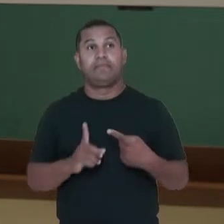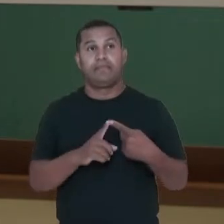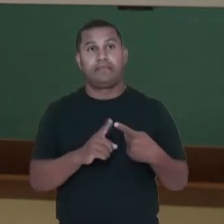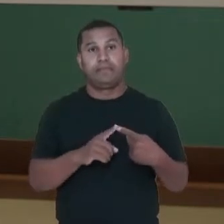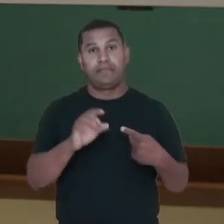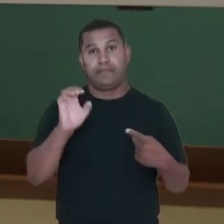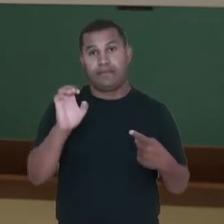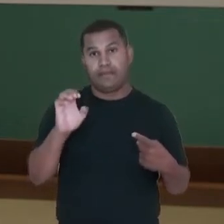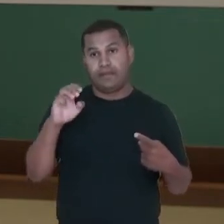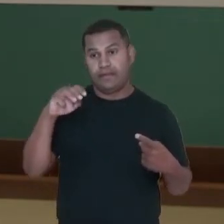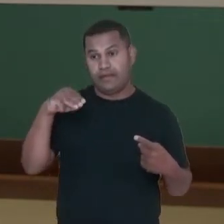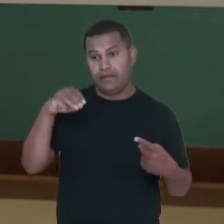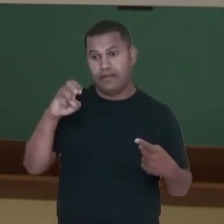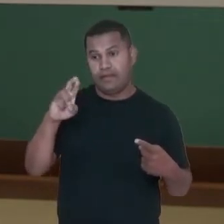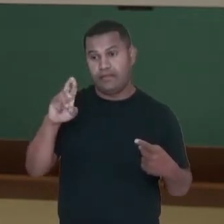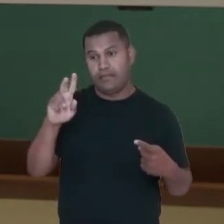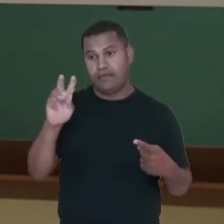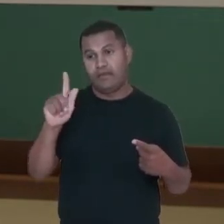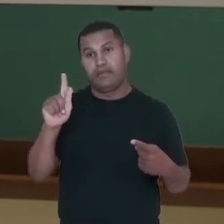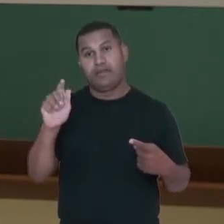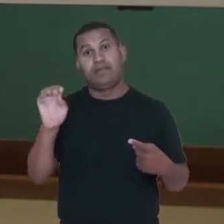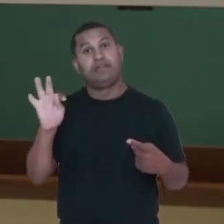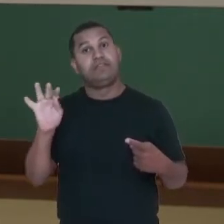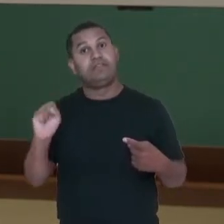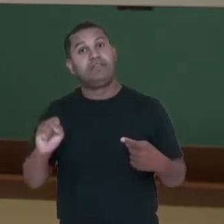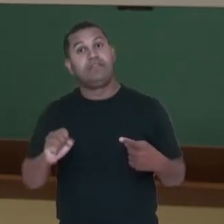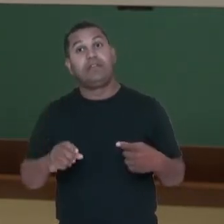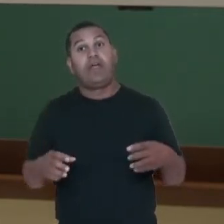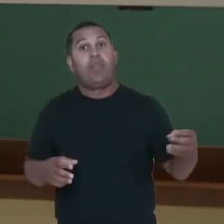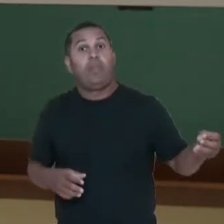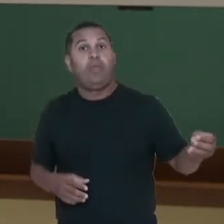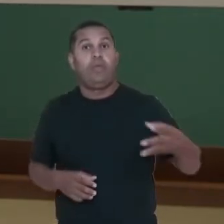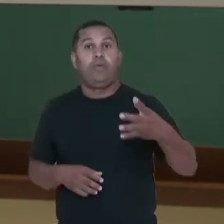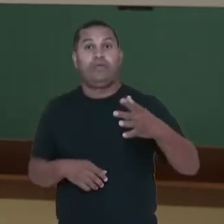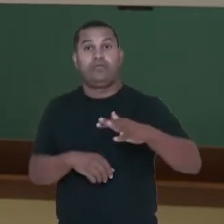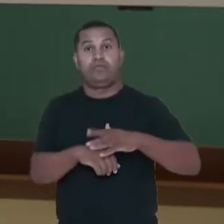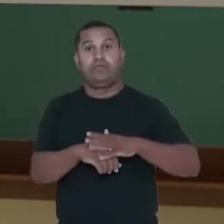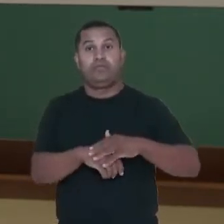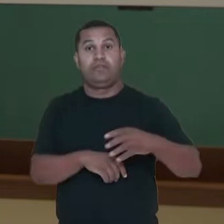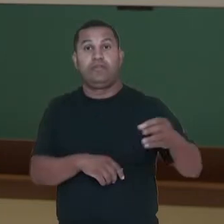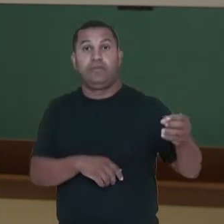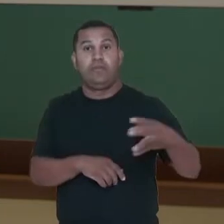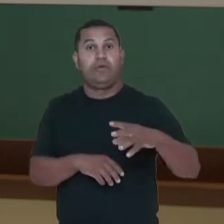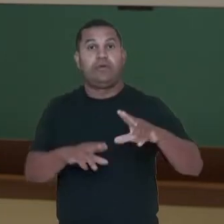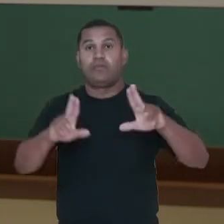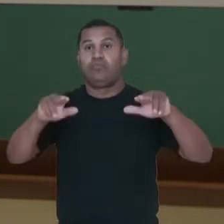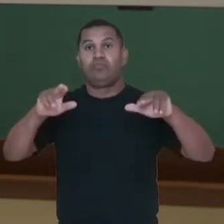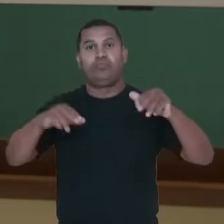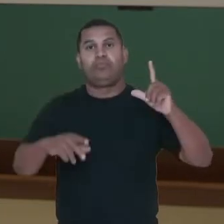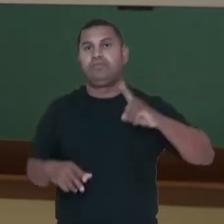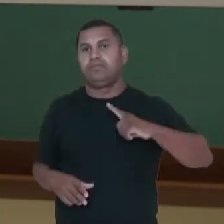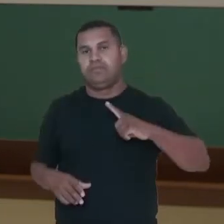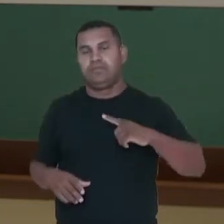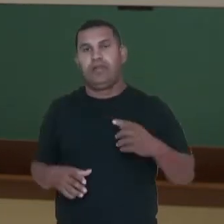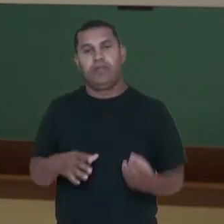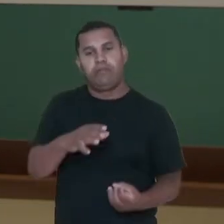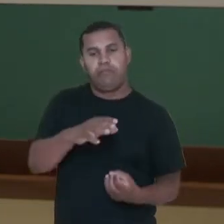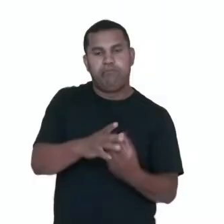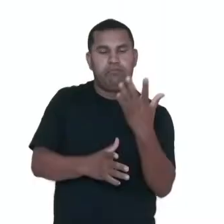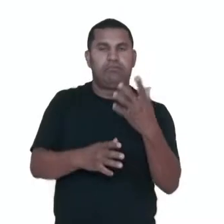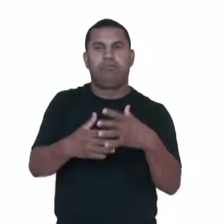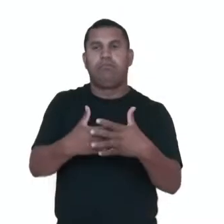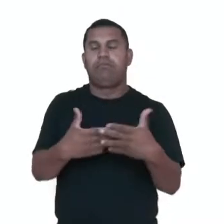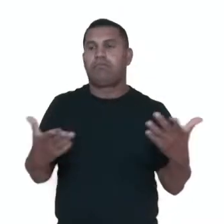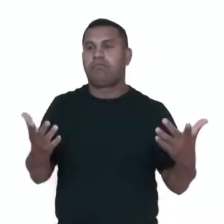aquelas doenças que surgem. Então, a gente nunca tinha ouvido falar e ela surgiu, ela emergiu, né? Então, surgimento